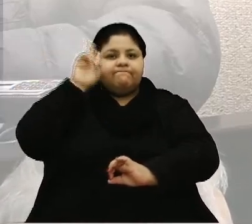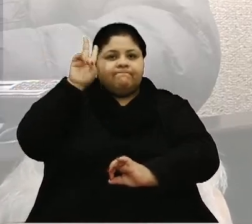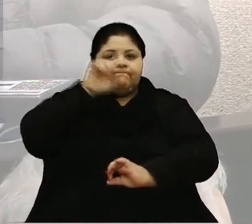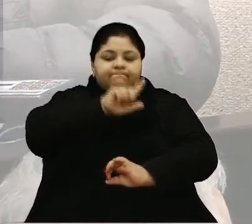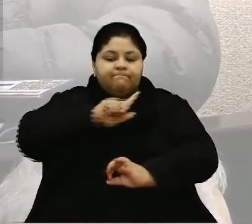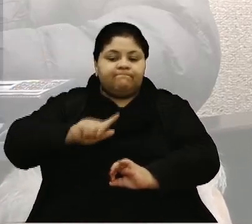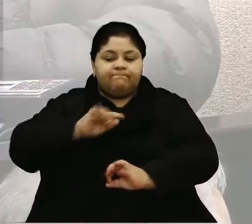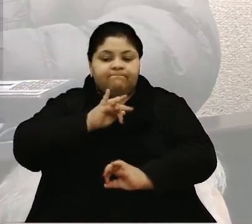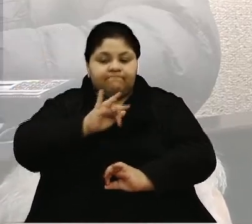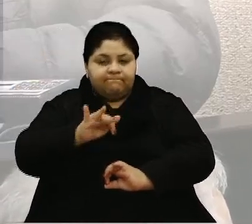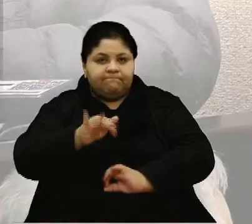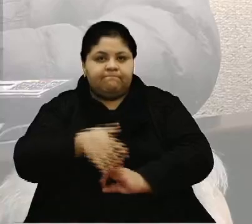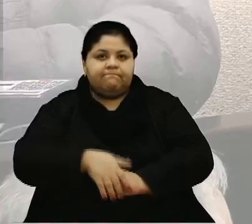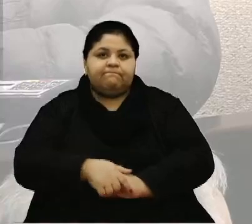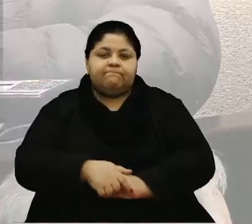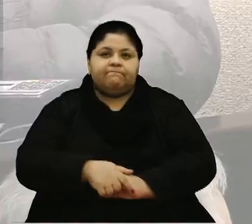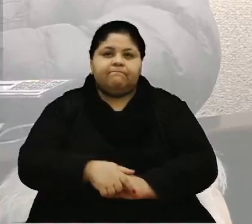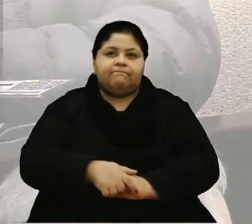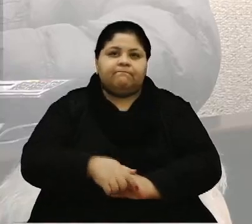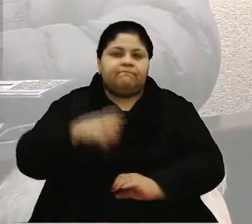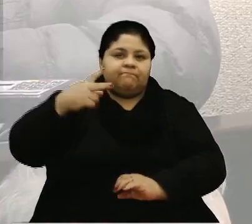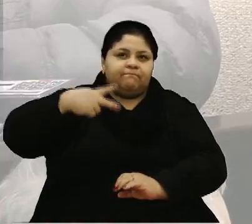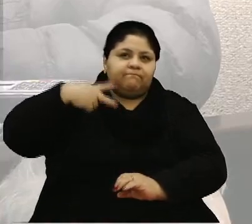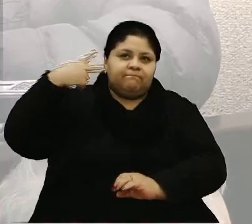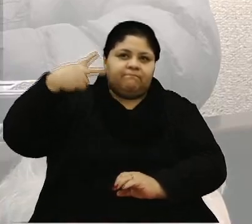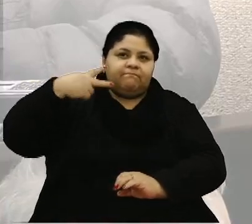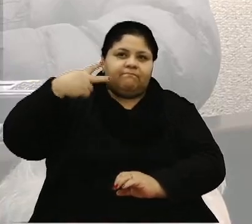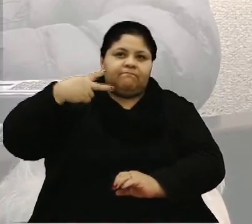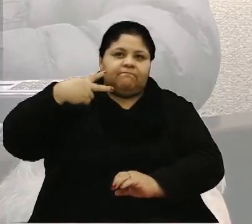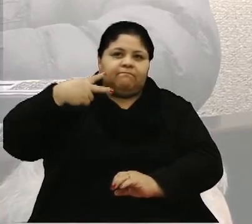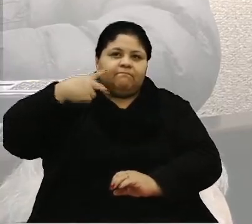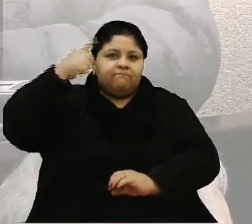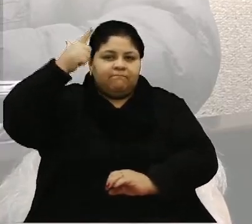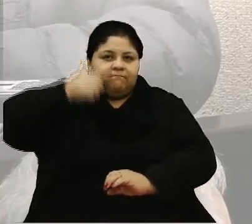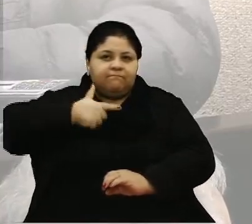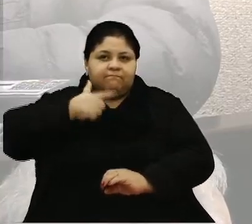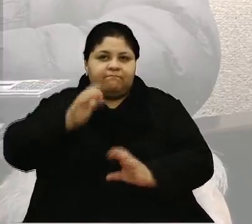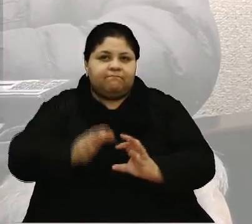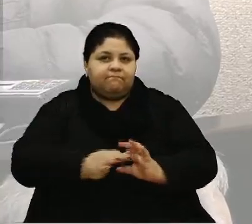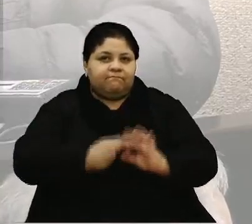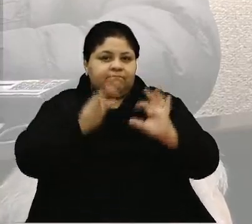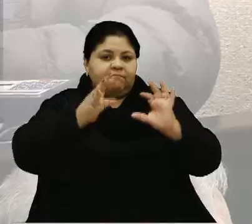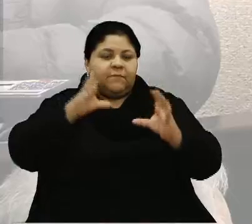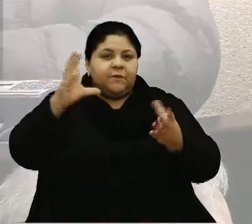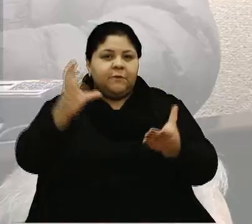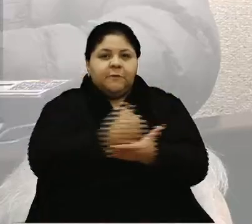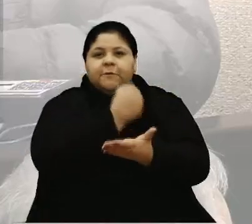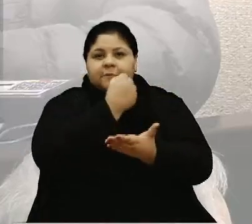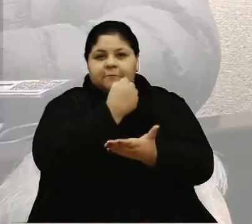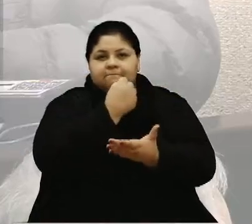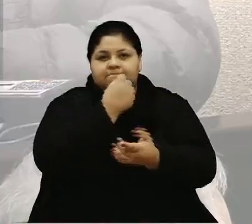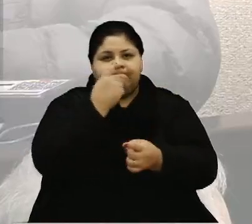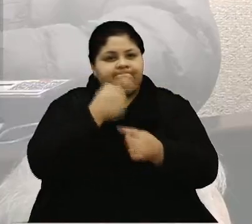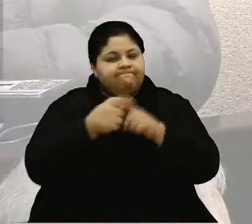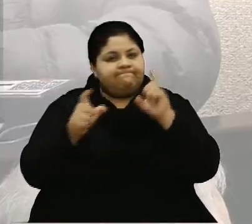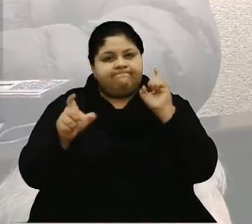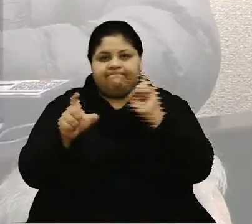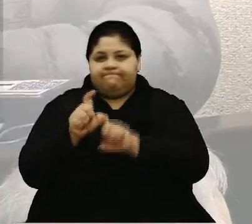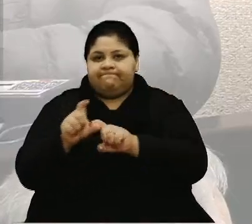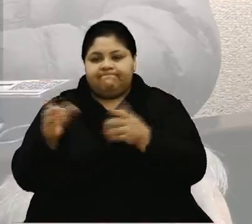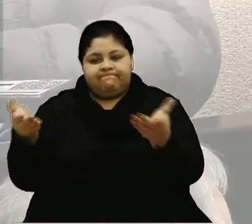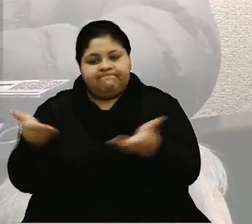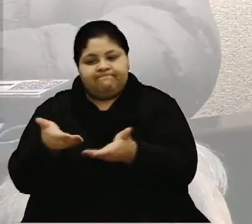federal. O vereador Lucas falou que a democracia tem que nos salvar, porque se depender do município, da atual gestão, eu acho que